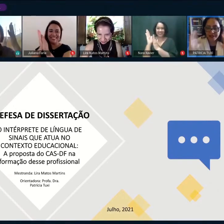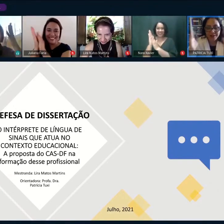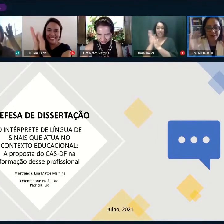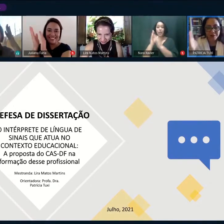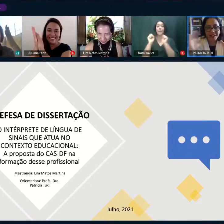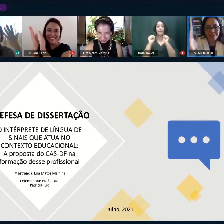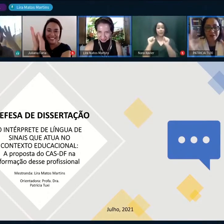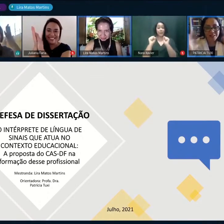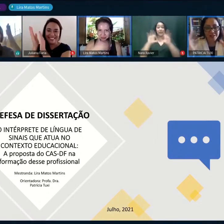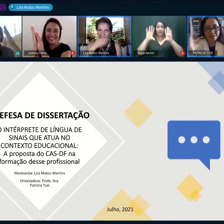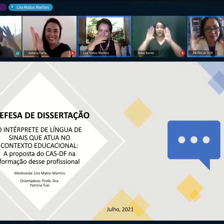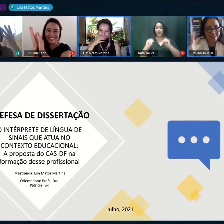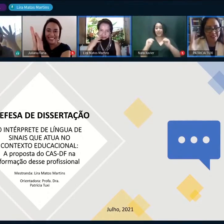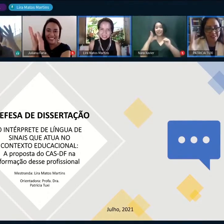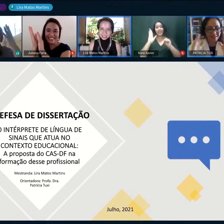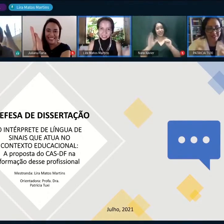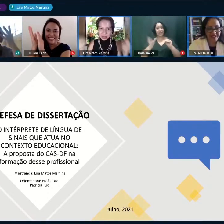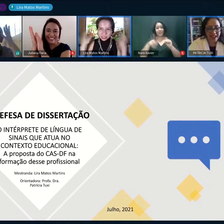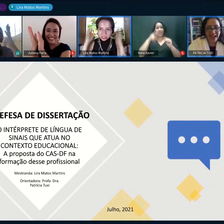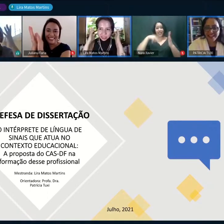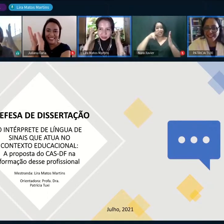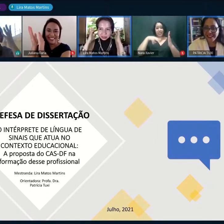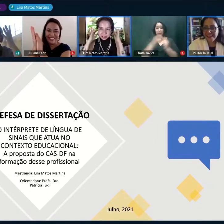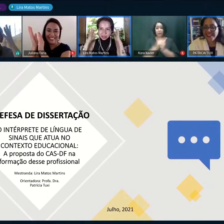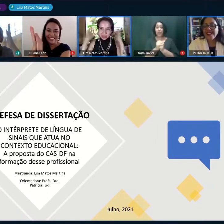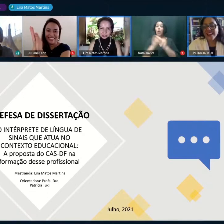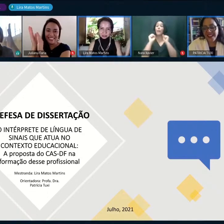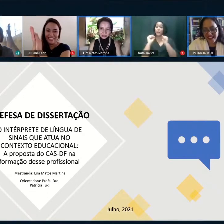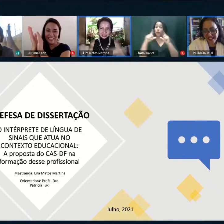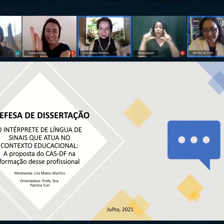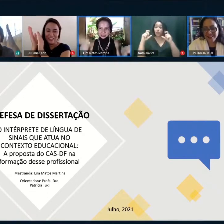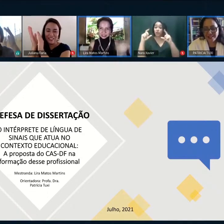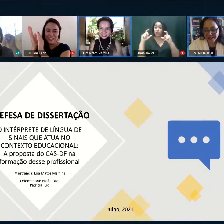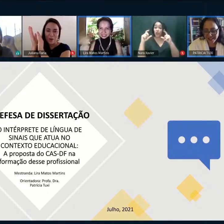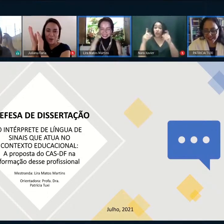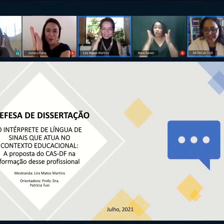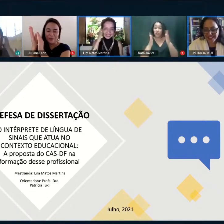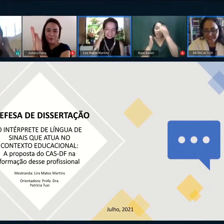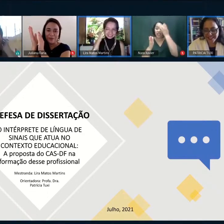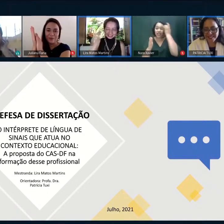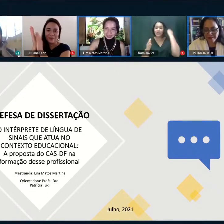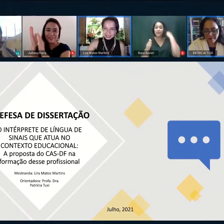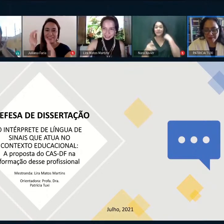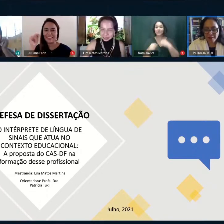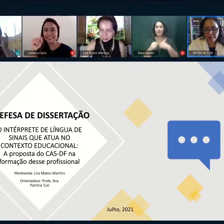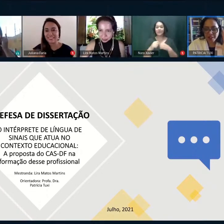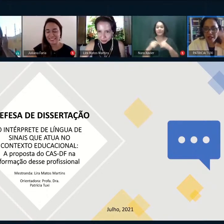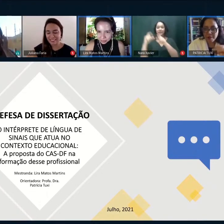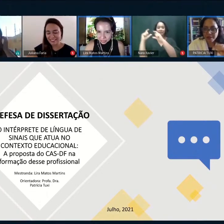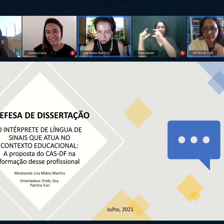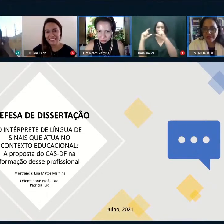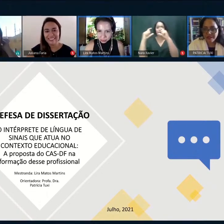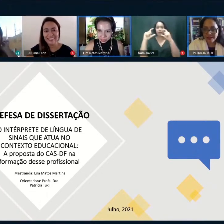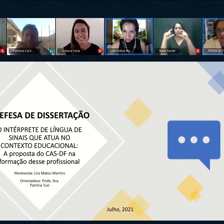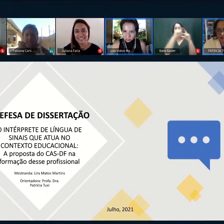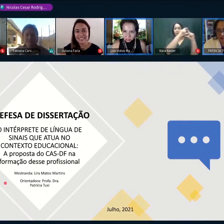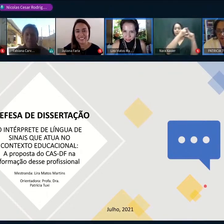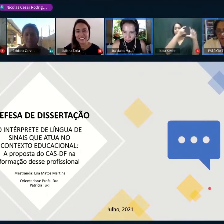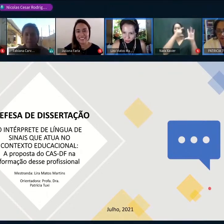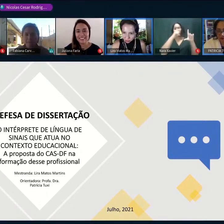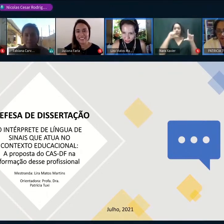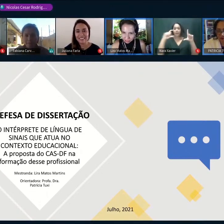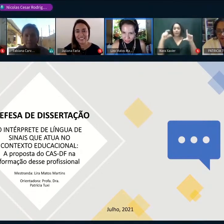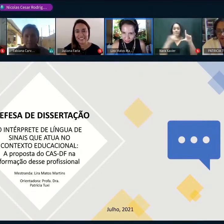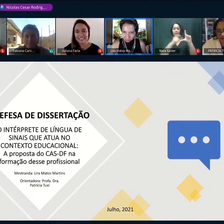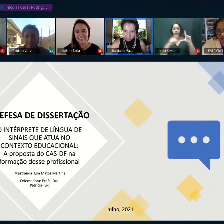fecha a apresentação, que eu já li o título. Já a gente pode tirar uma foto com quem conseguir entrar? Só fechar. Nicolas, tem